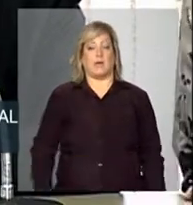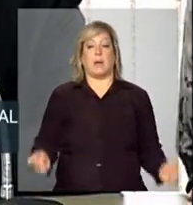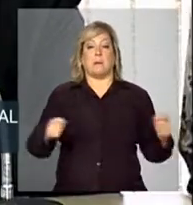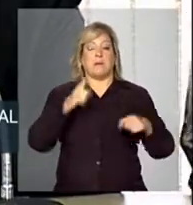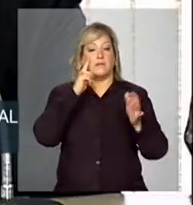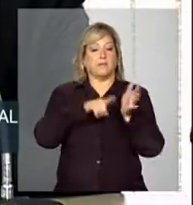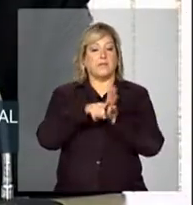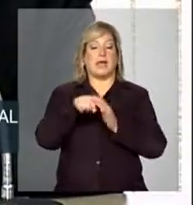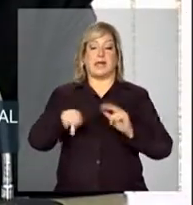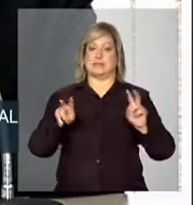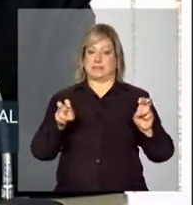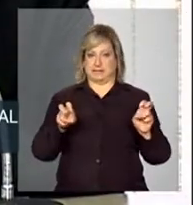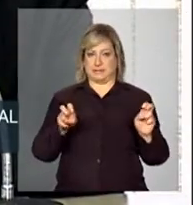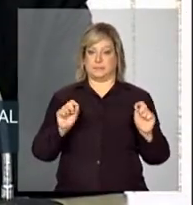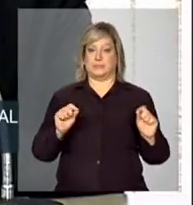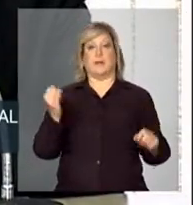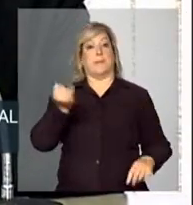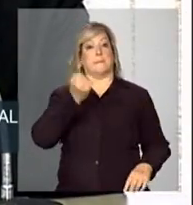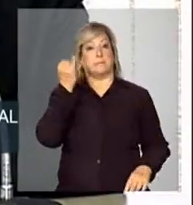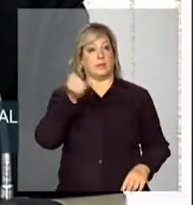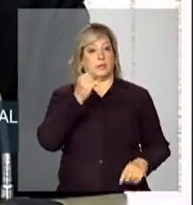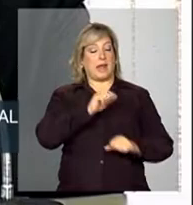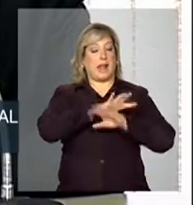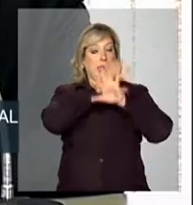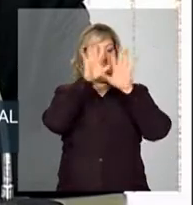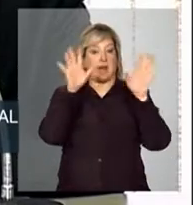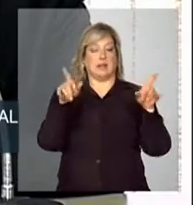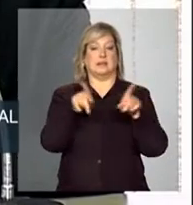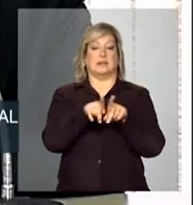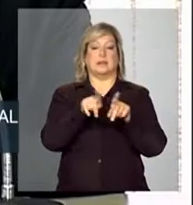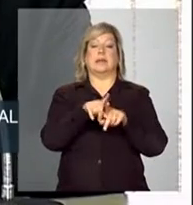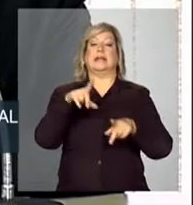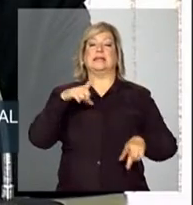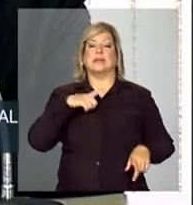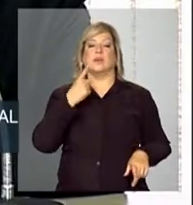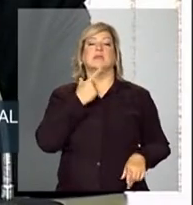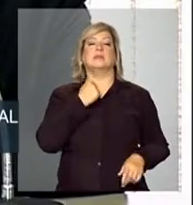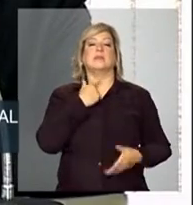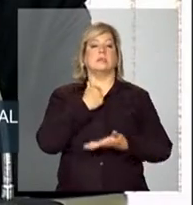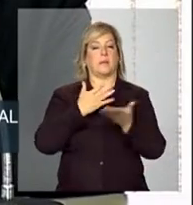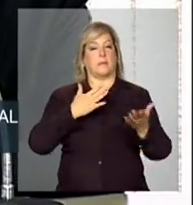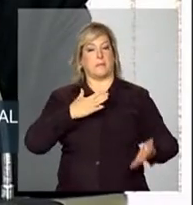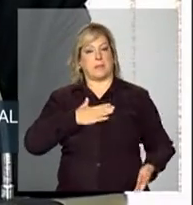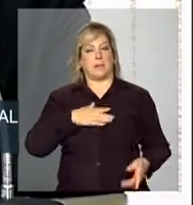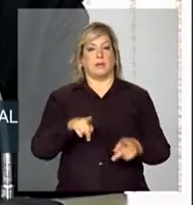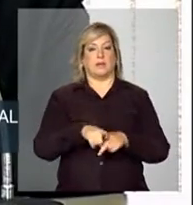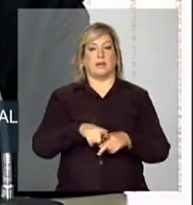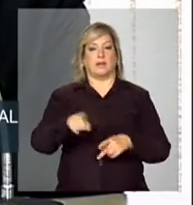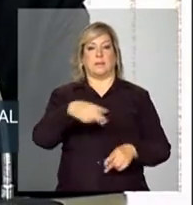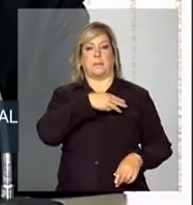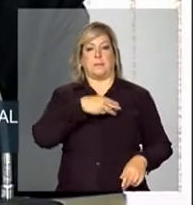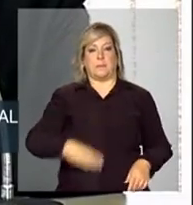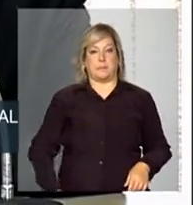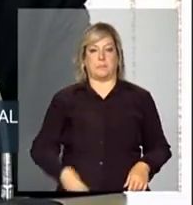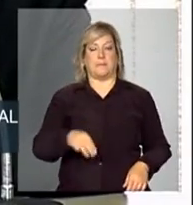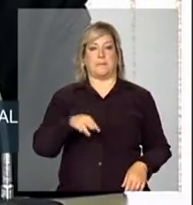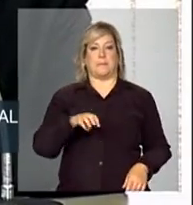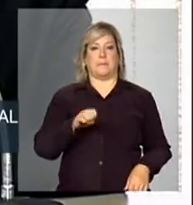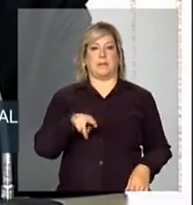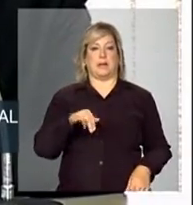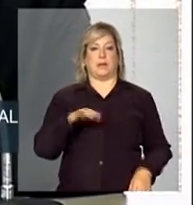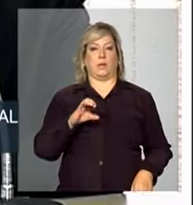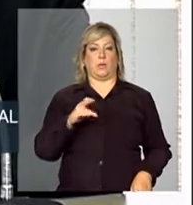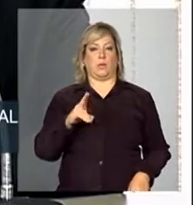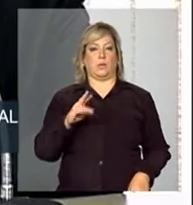esta matéria é importante é claro também que é um desejo o nosso meu da ministra minicute da ministra